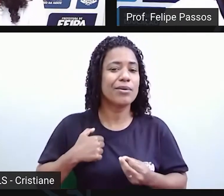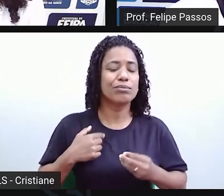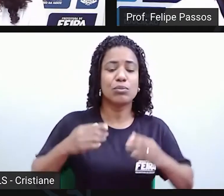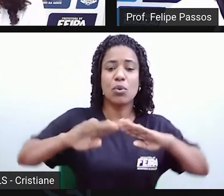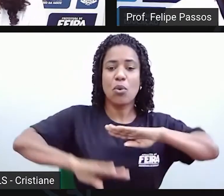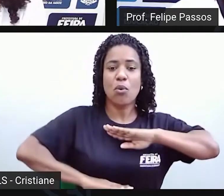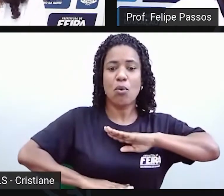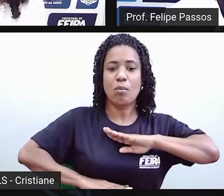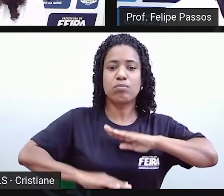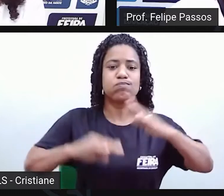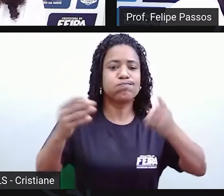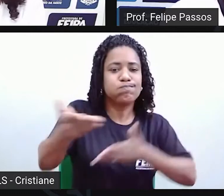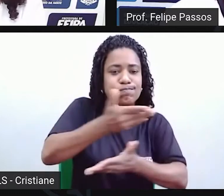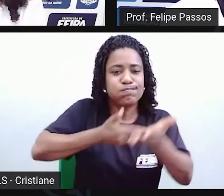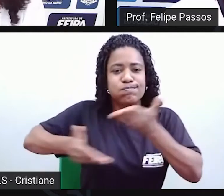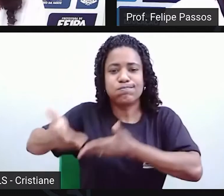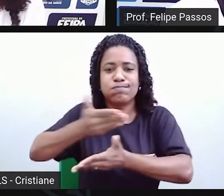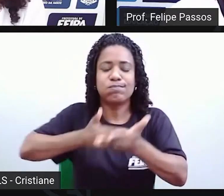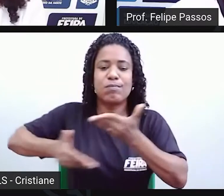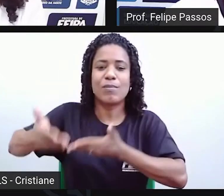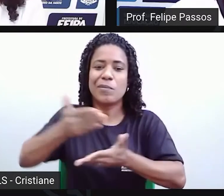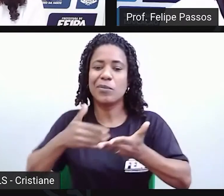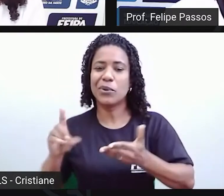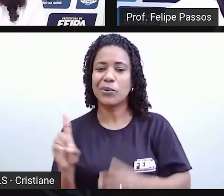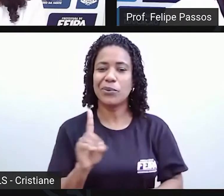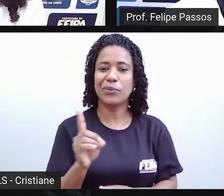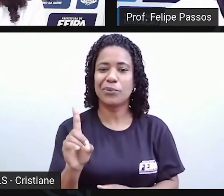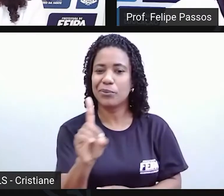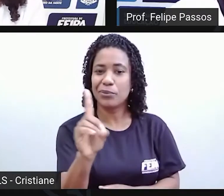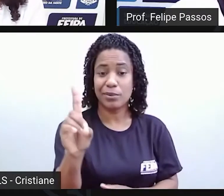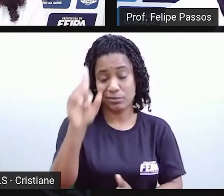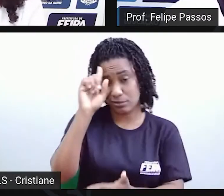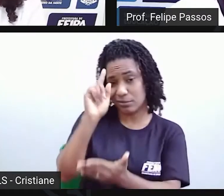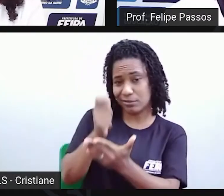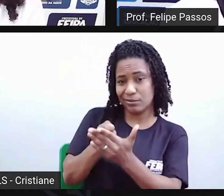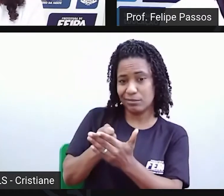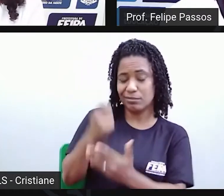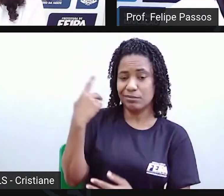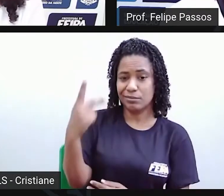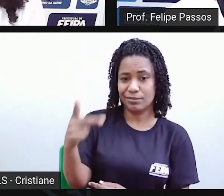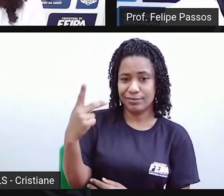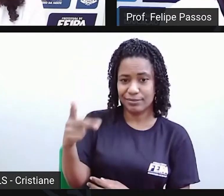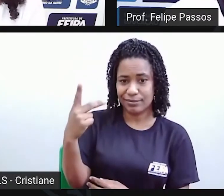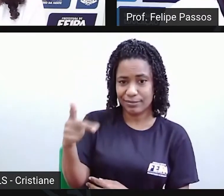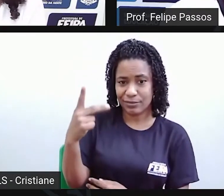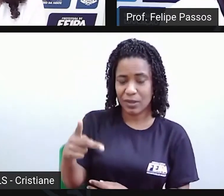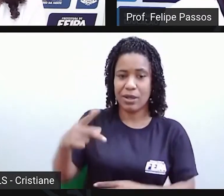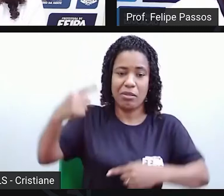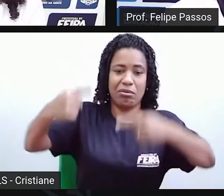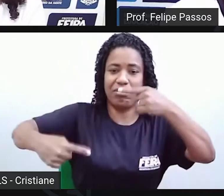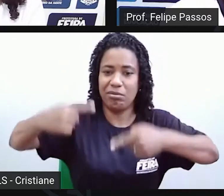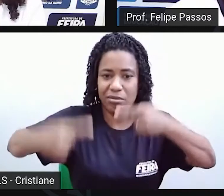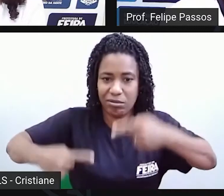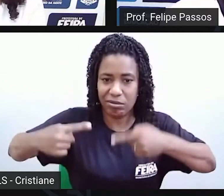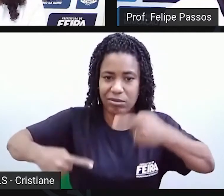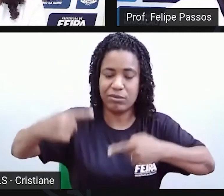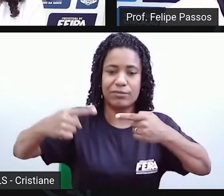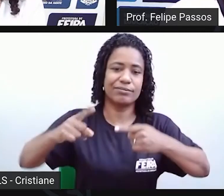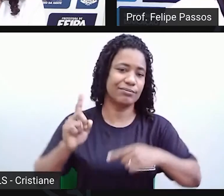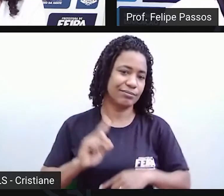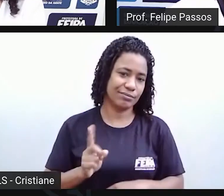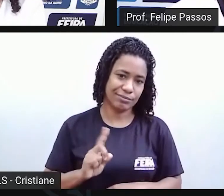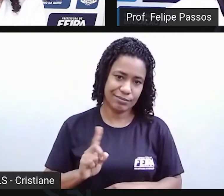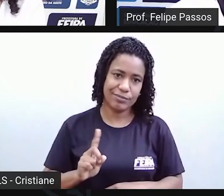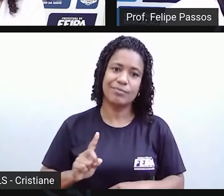e socializar com esse corpo. Não cabe a mais ninguém definir sobre isso, discutir sobre isso. Eu acho que essa mensagem